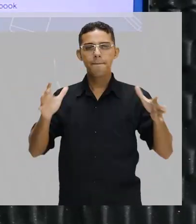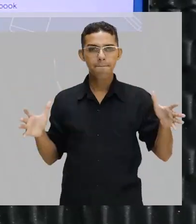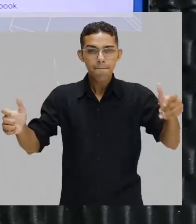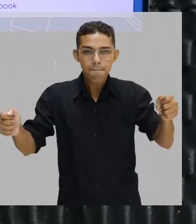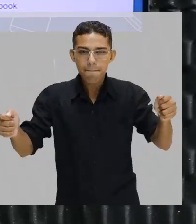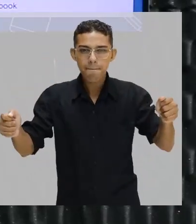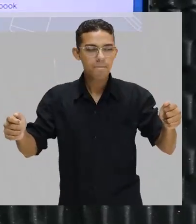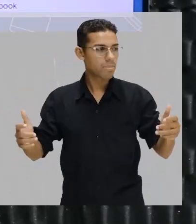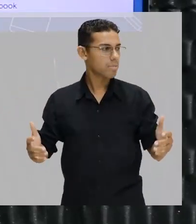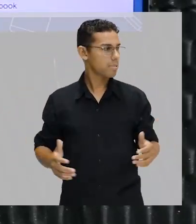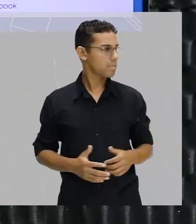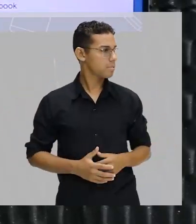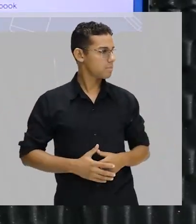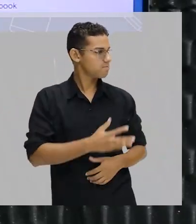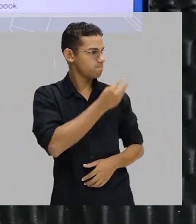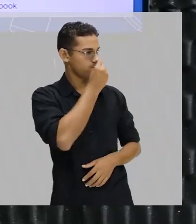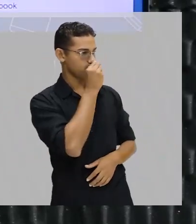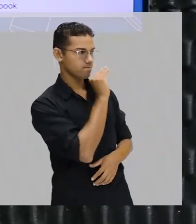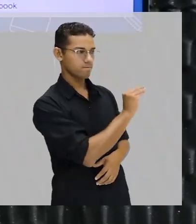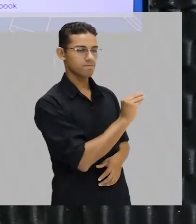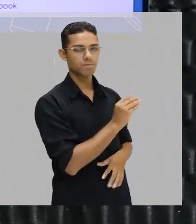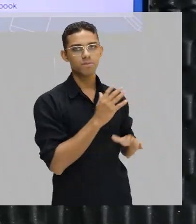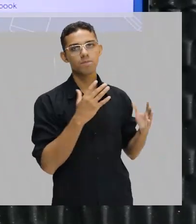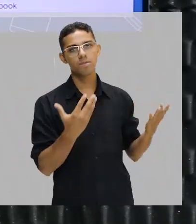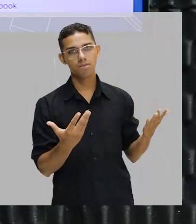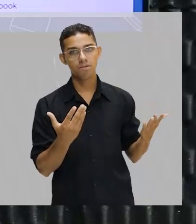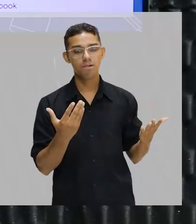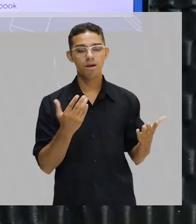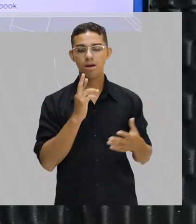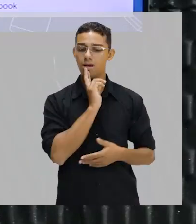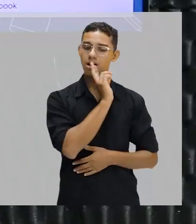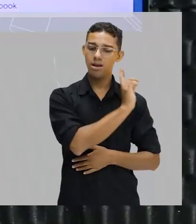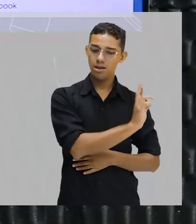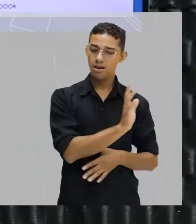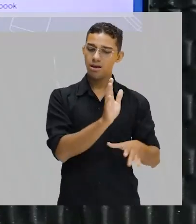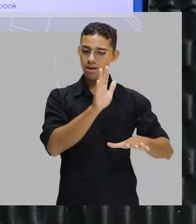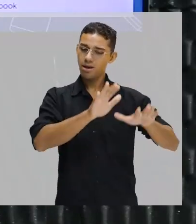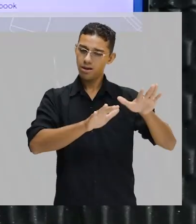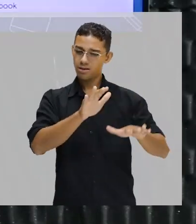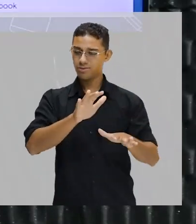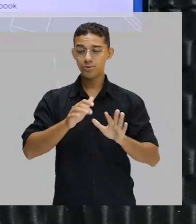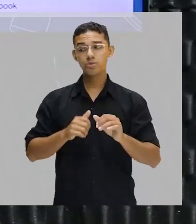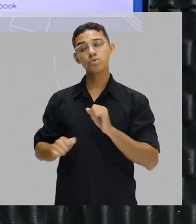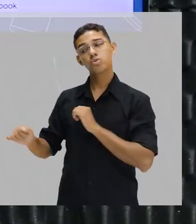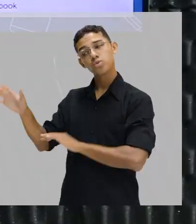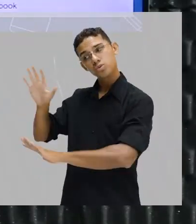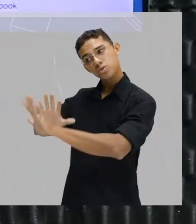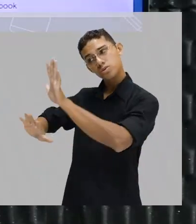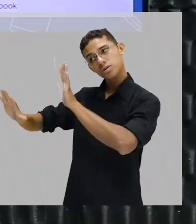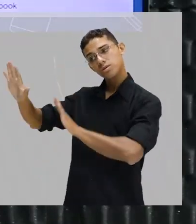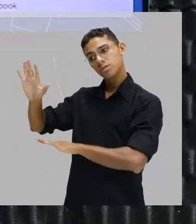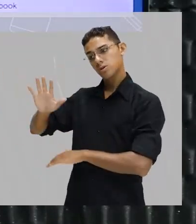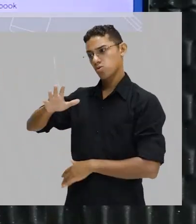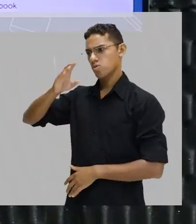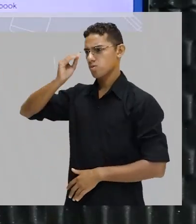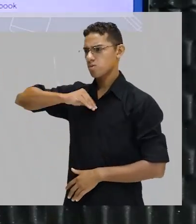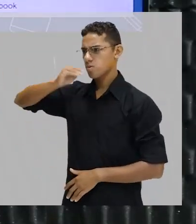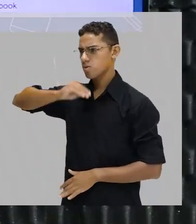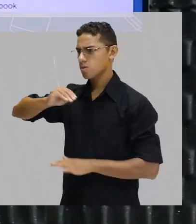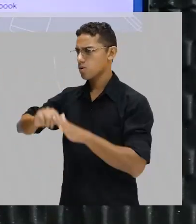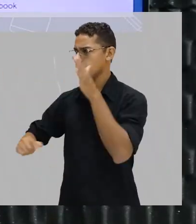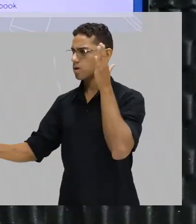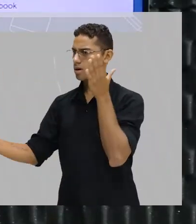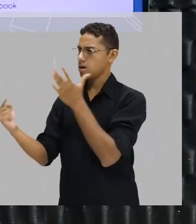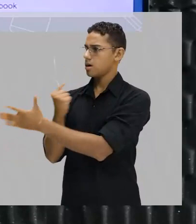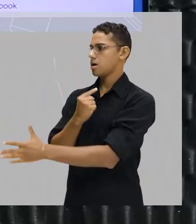clássico de ironia. Muitas vezes a gente acaba respondendo assim, né? Cuidado para não ser um pouco grosseiro quando alguém lhe fizer uma